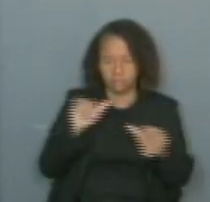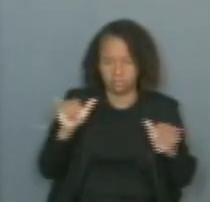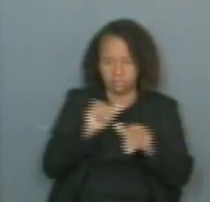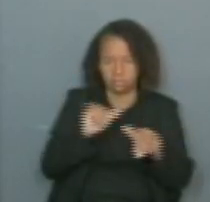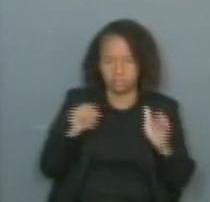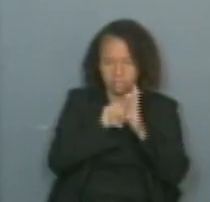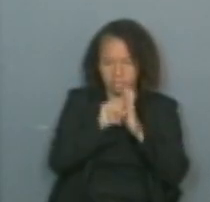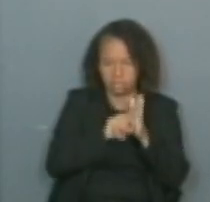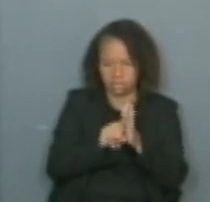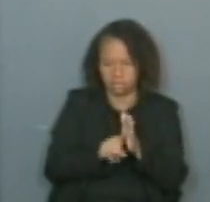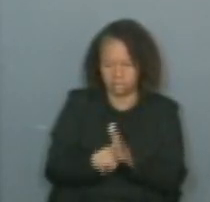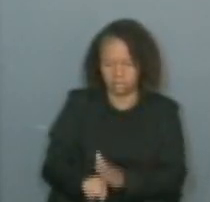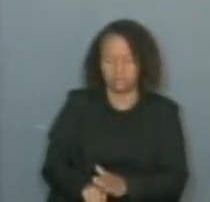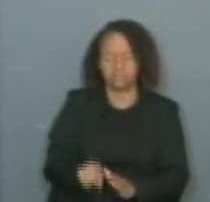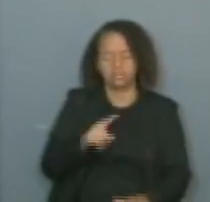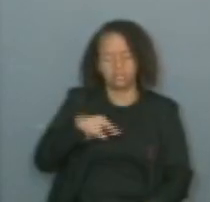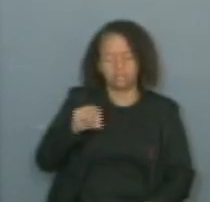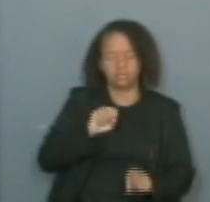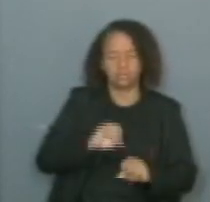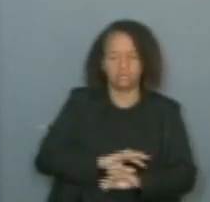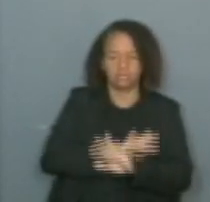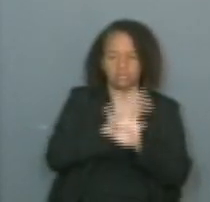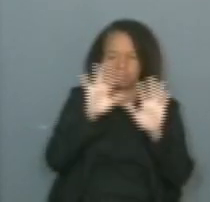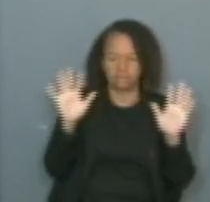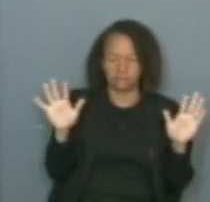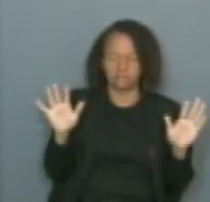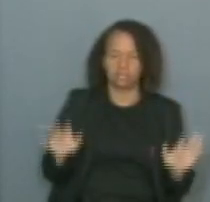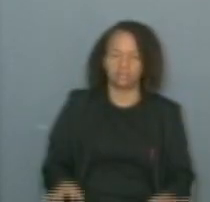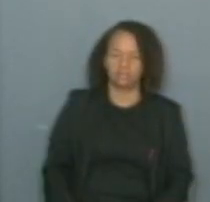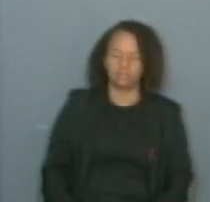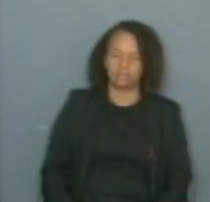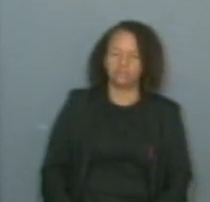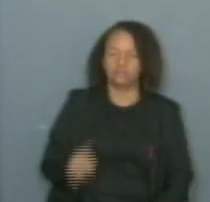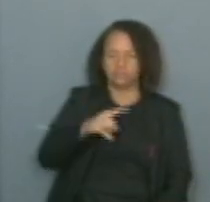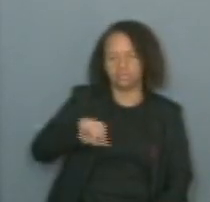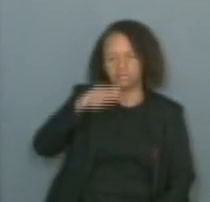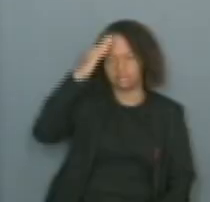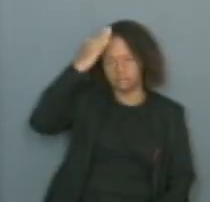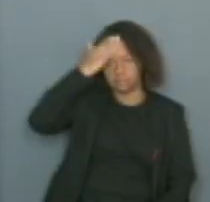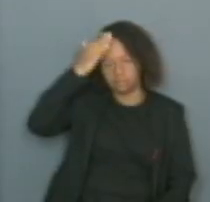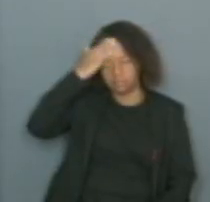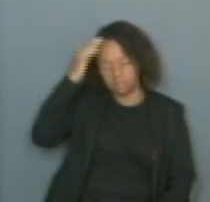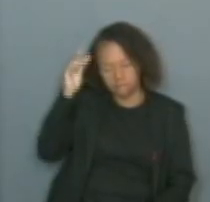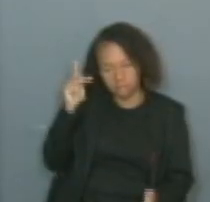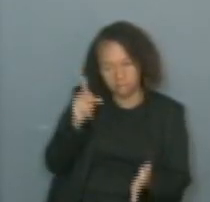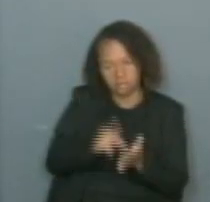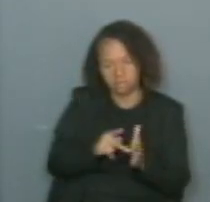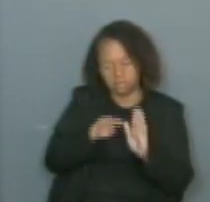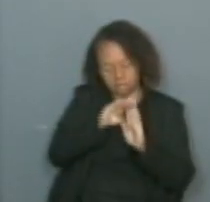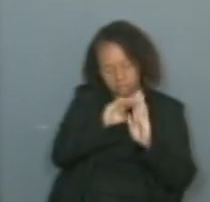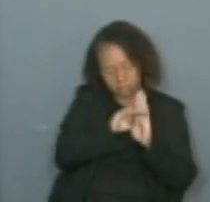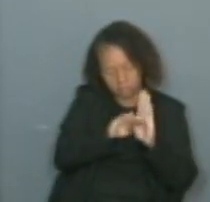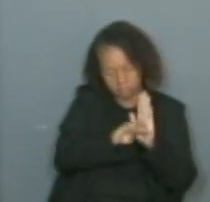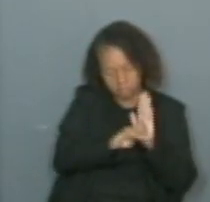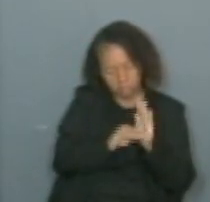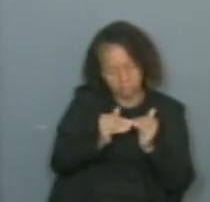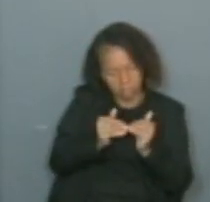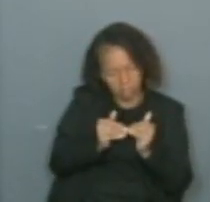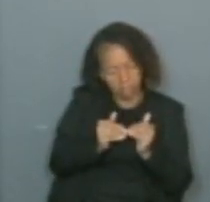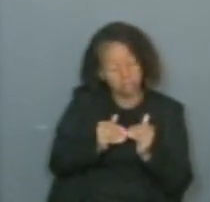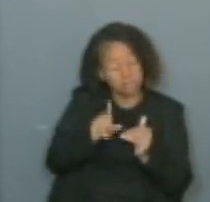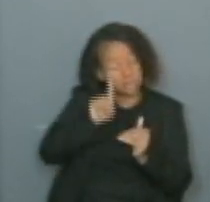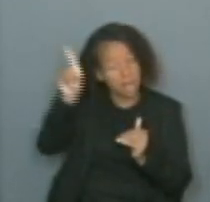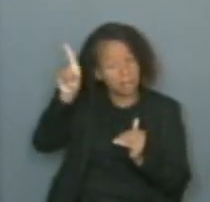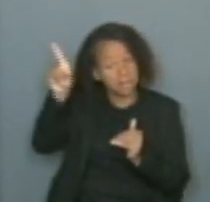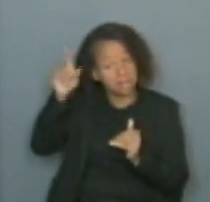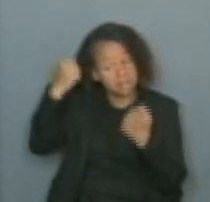esses dados? Para que haja transparência. E a gente entenda que, de fato, o programa está tocando lá na